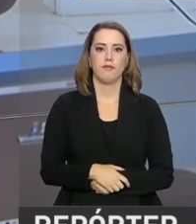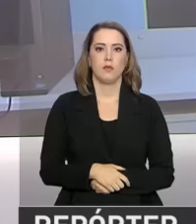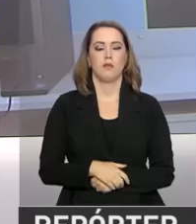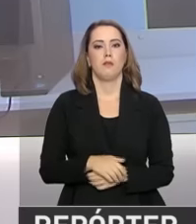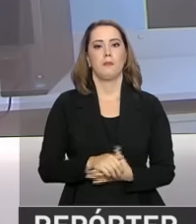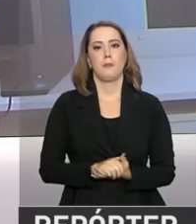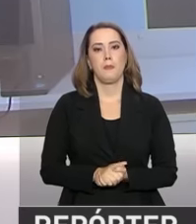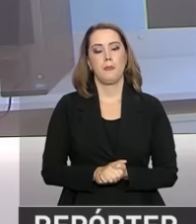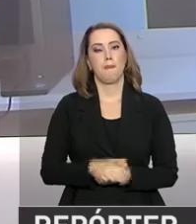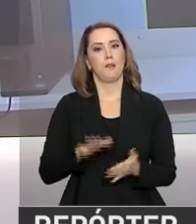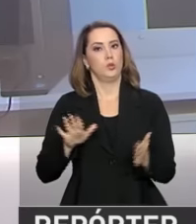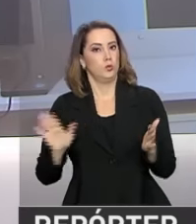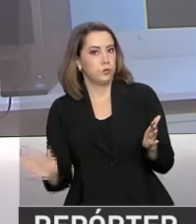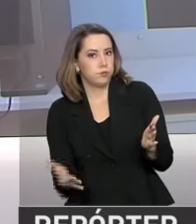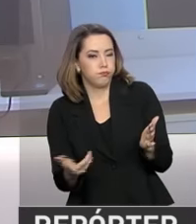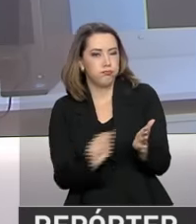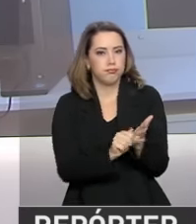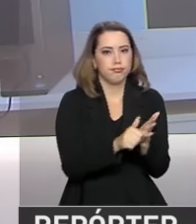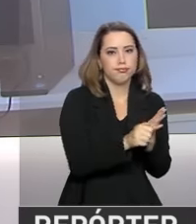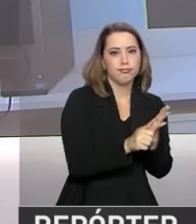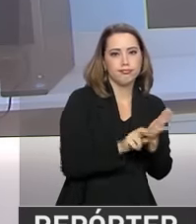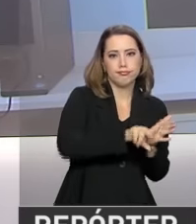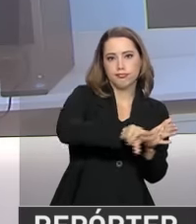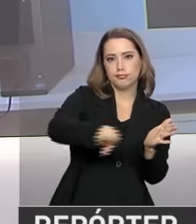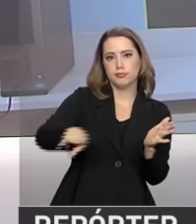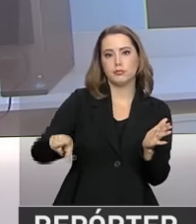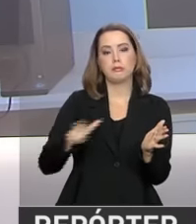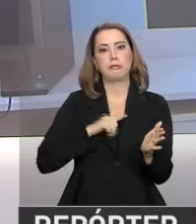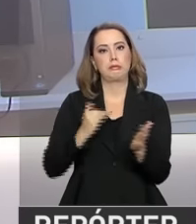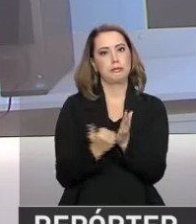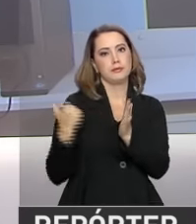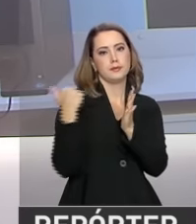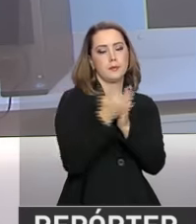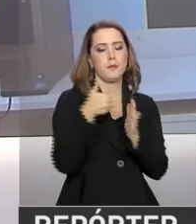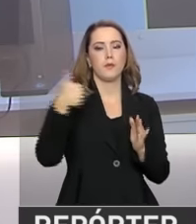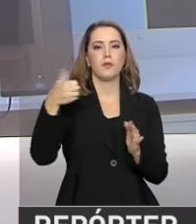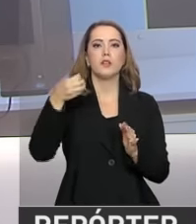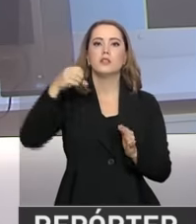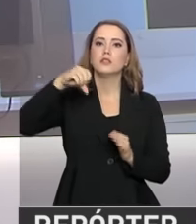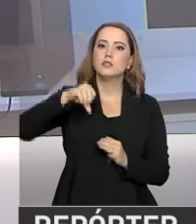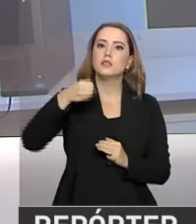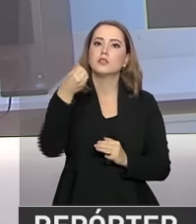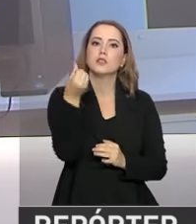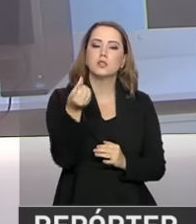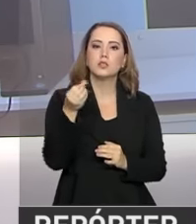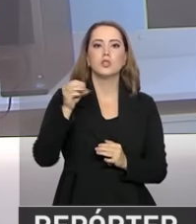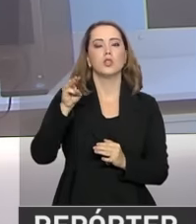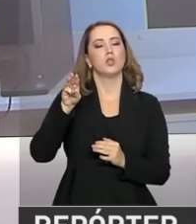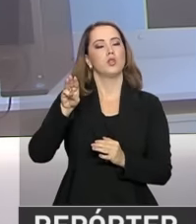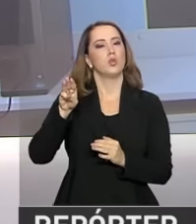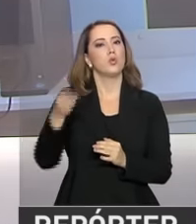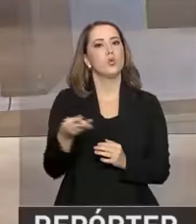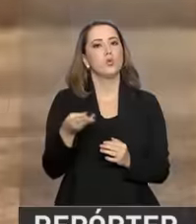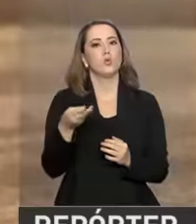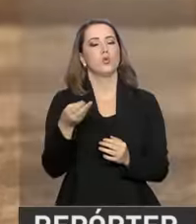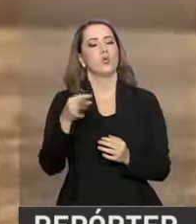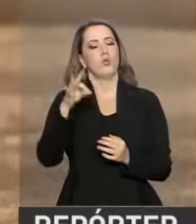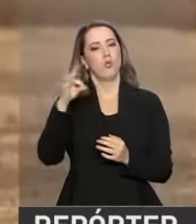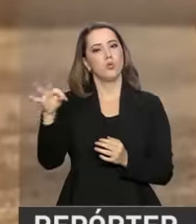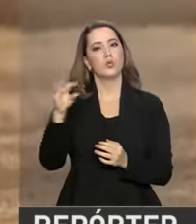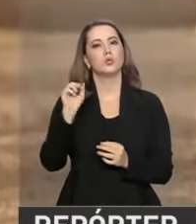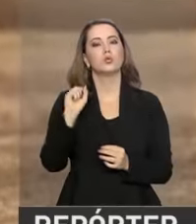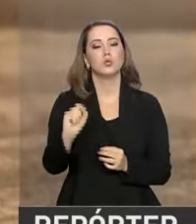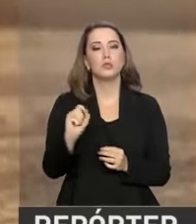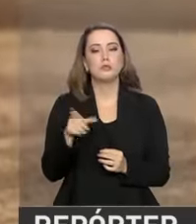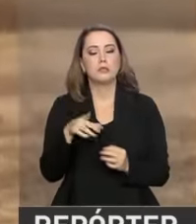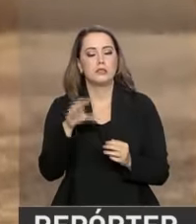a produção Nacional de grãos deve ultrapassar 196 milhões de toneladas os números da kabia